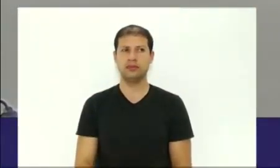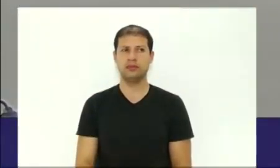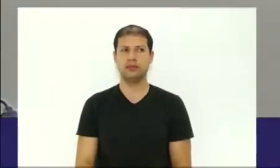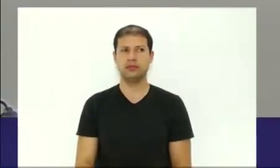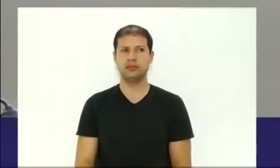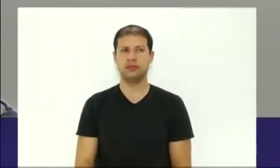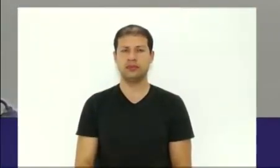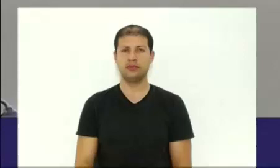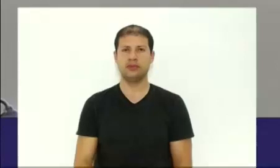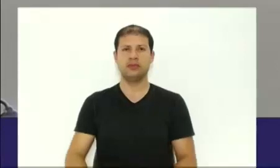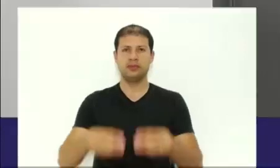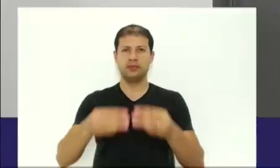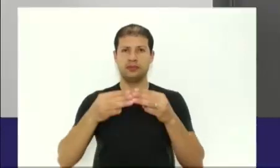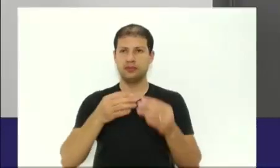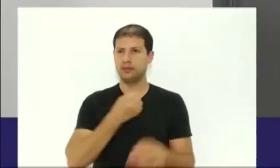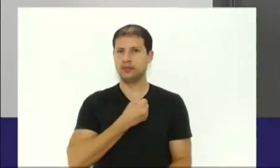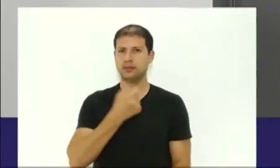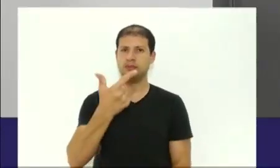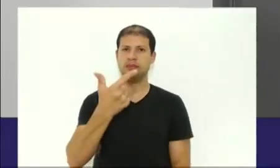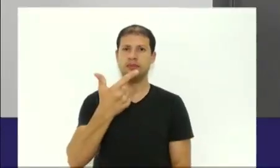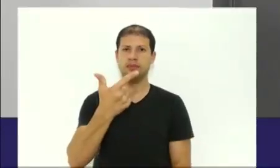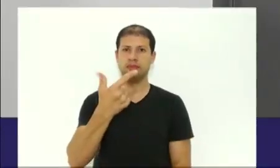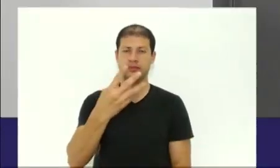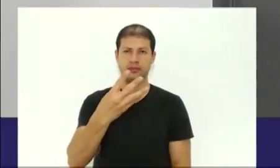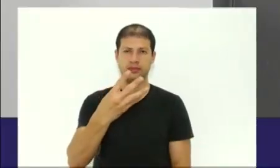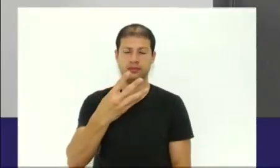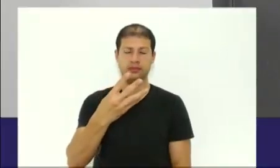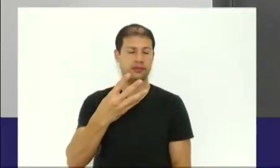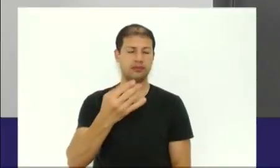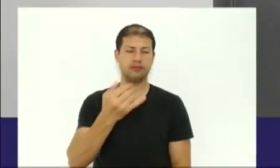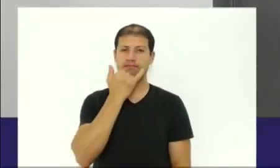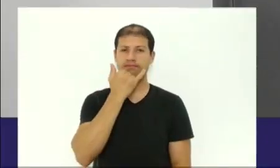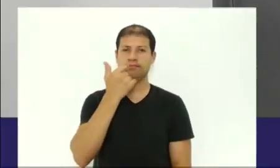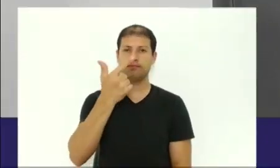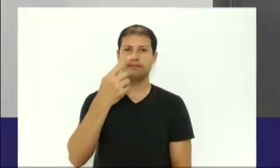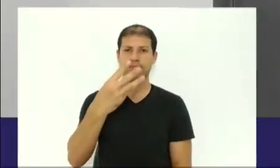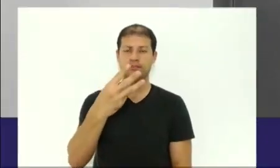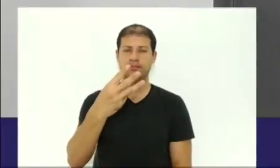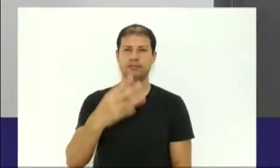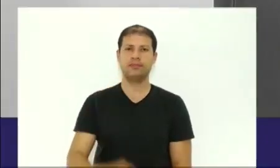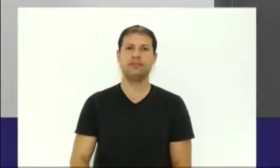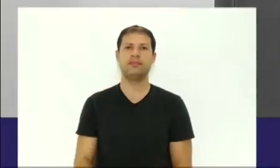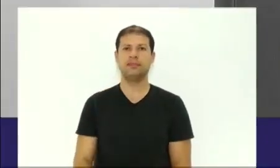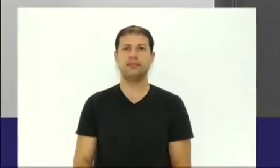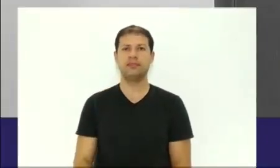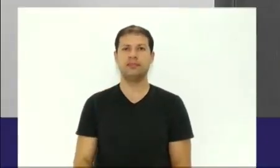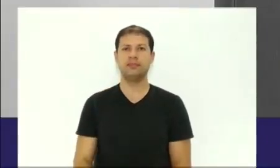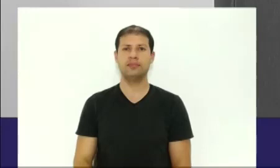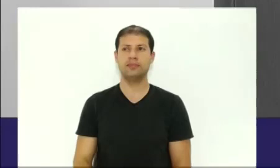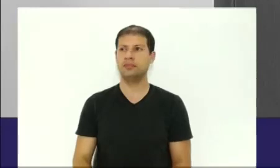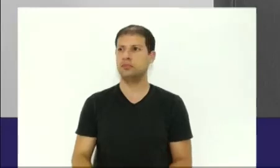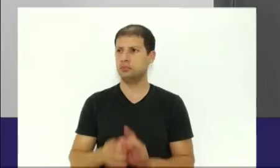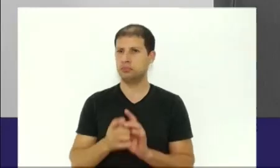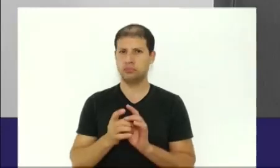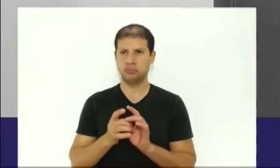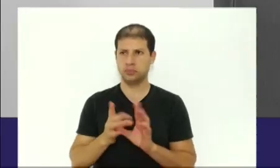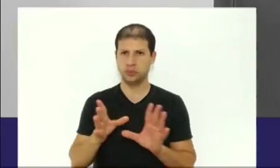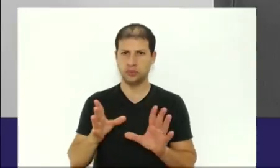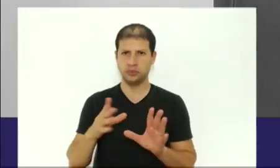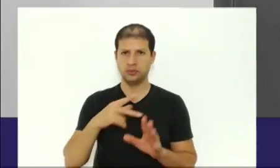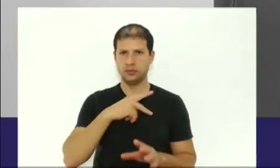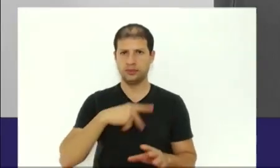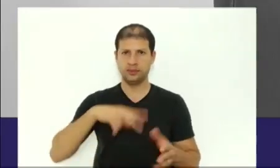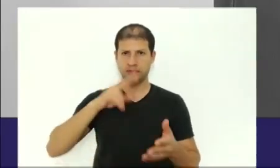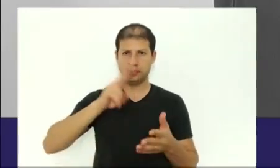Moção número 24 dos vereadores, 23. Se me permite, senhor presidente, fazer a leitura